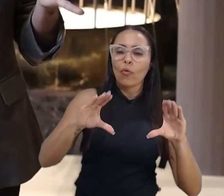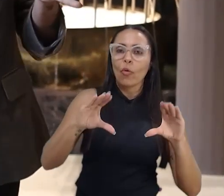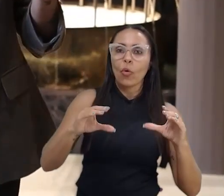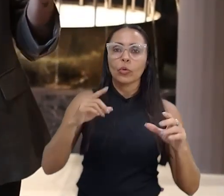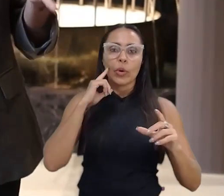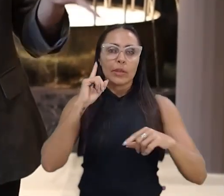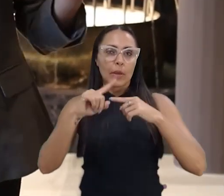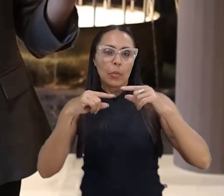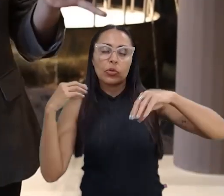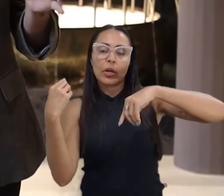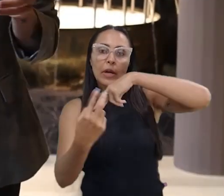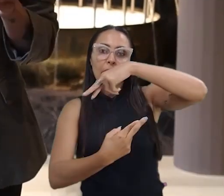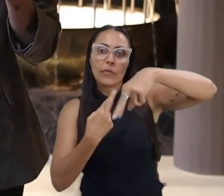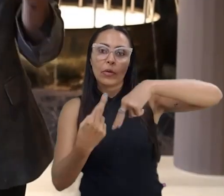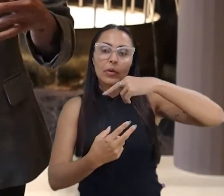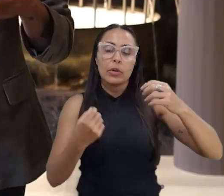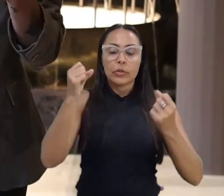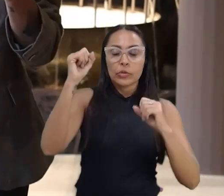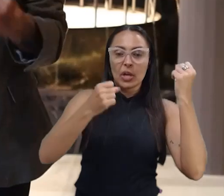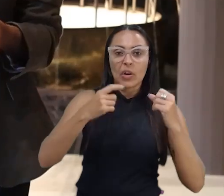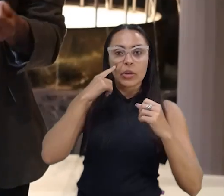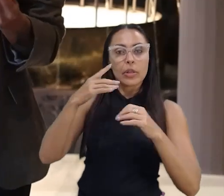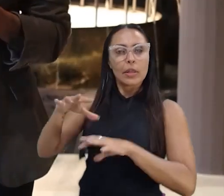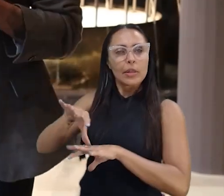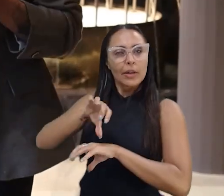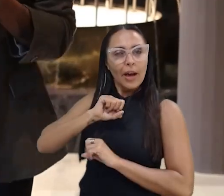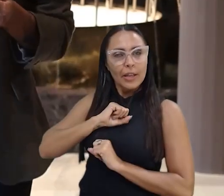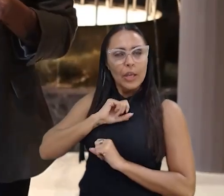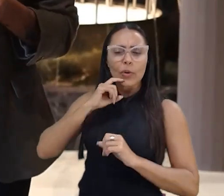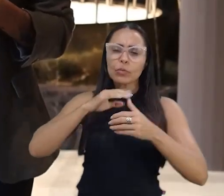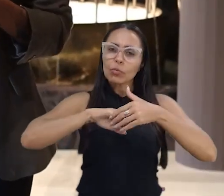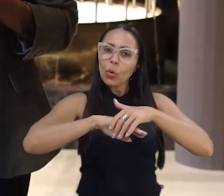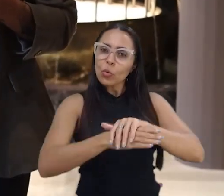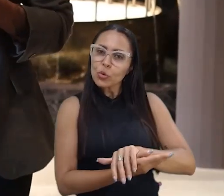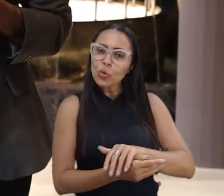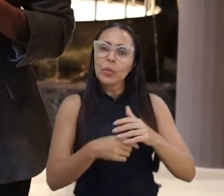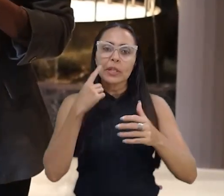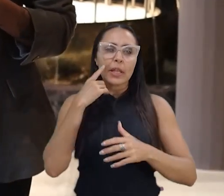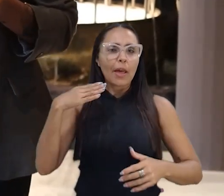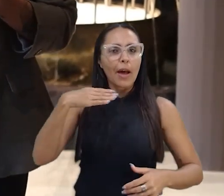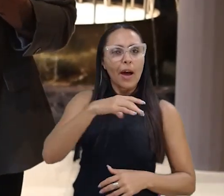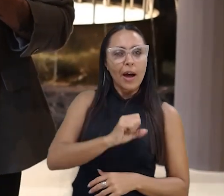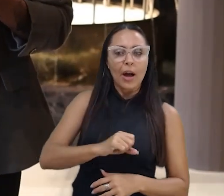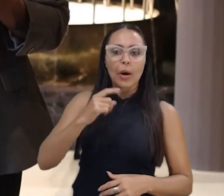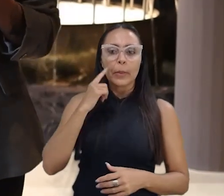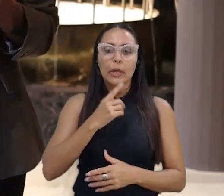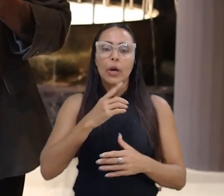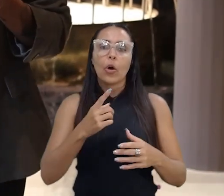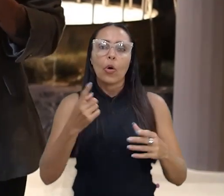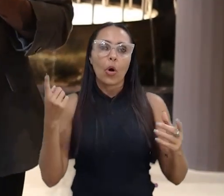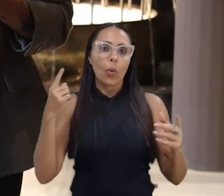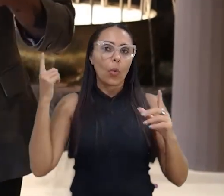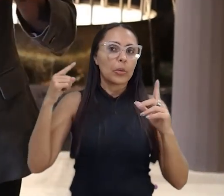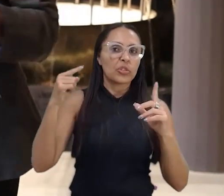a Revolução Industrial, por mais que a gente tenha adquirido esses costumes de estar produzindo um pouco mais rápido, um pouco mais voltado